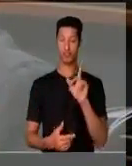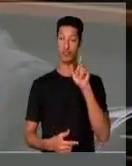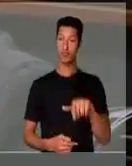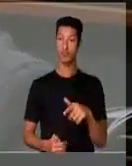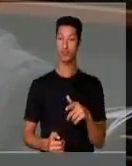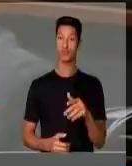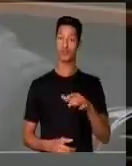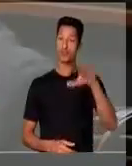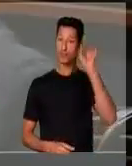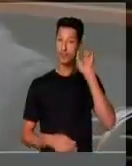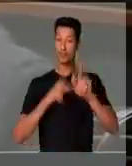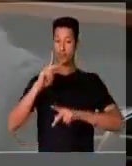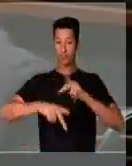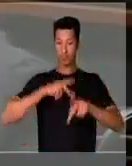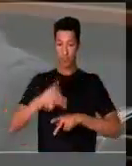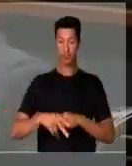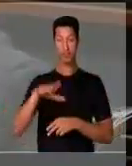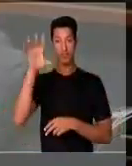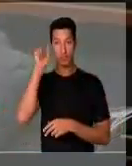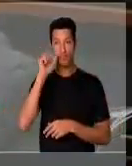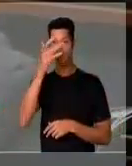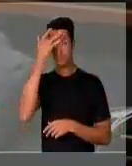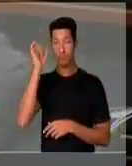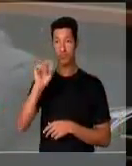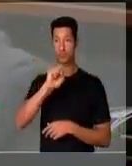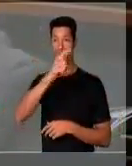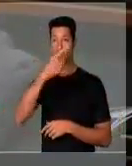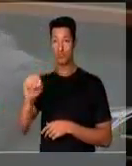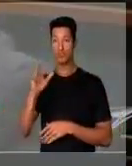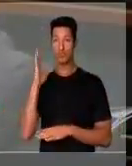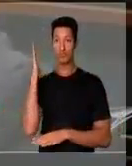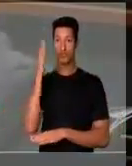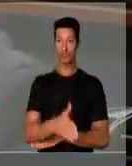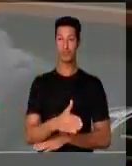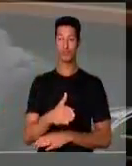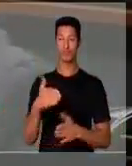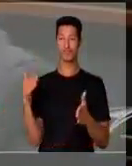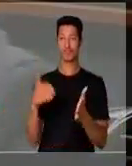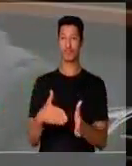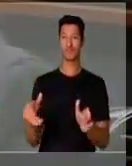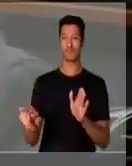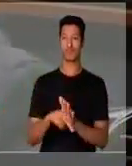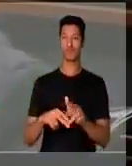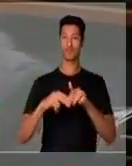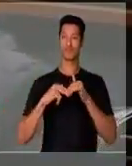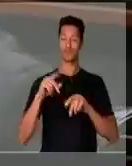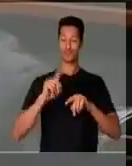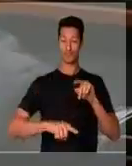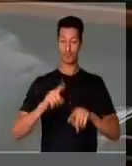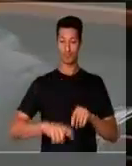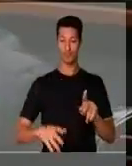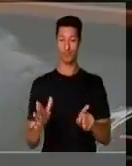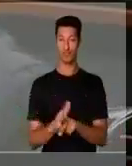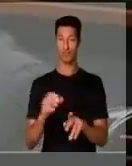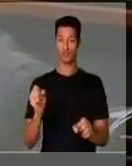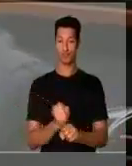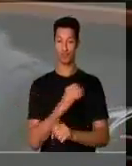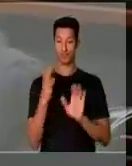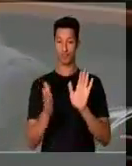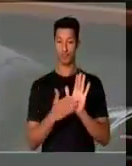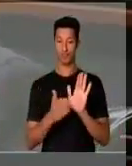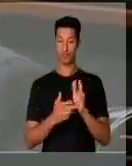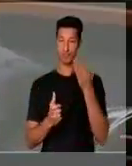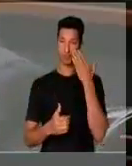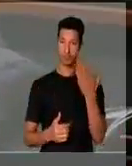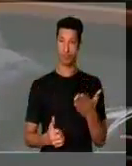é ouvir a população, ouvir aqueles que são diretamente atingidos pelo conteúdo da proposta